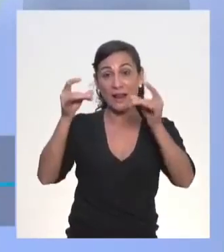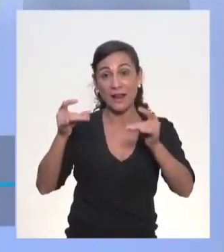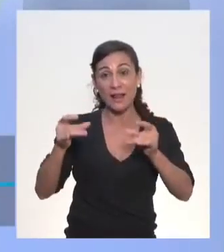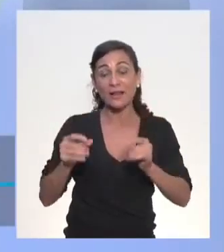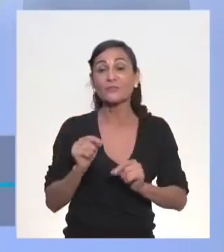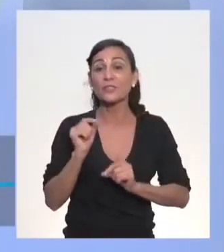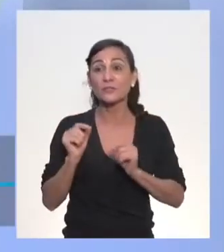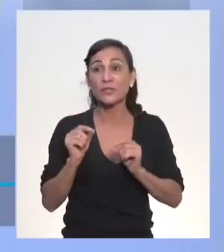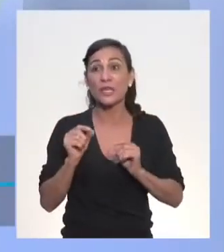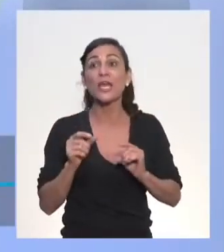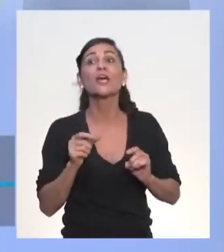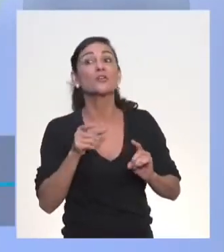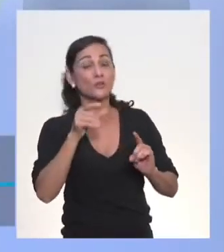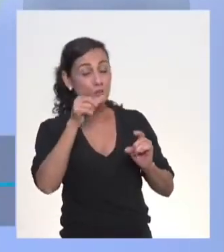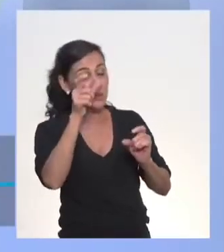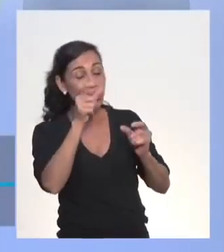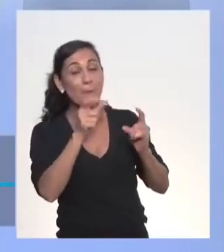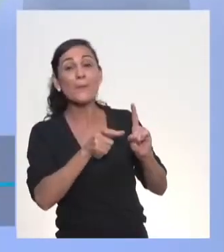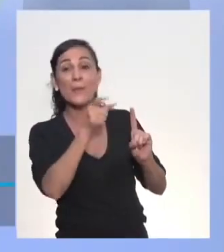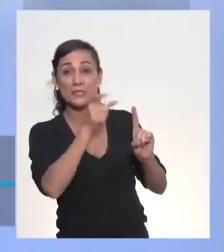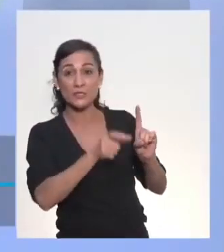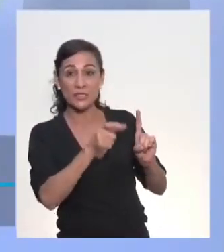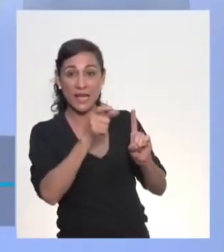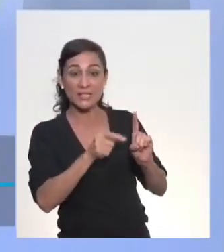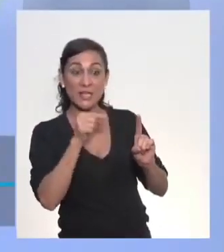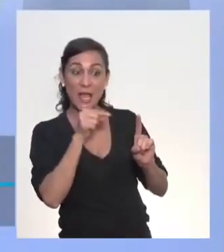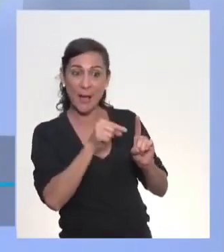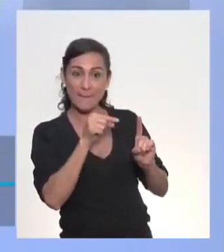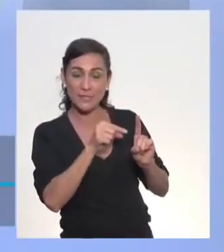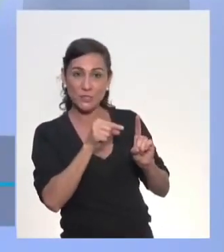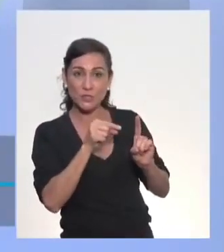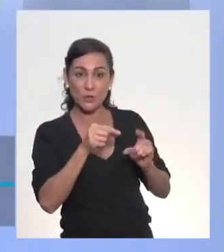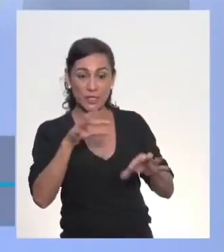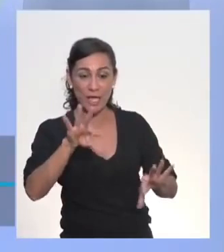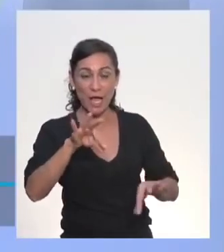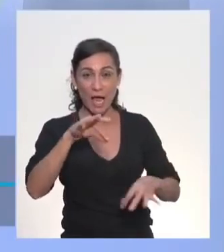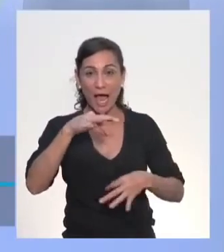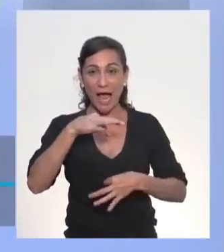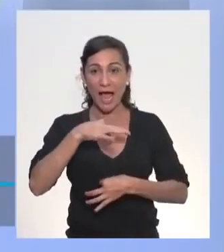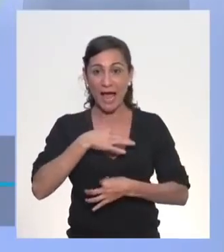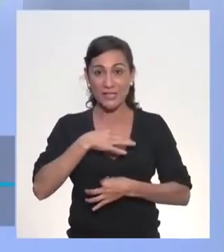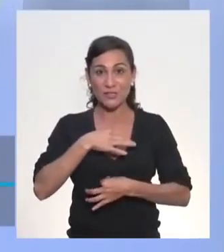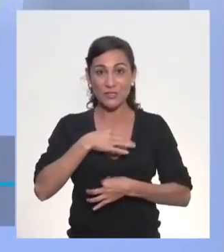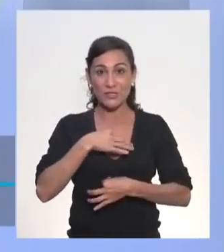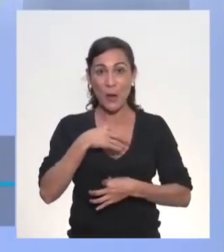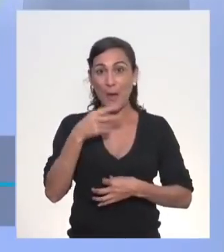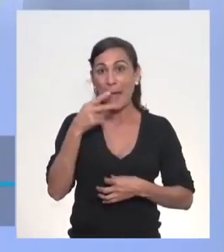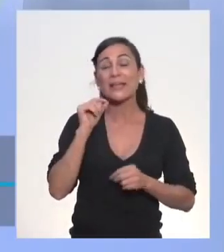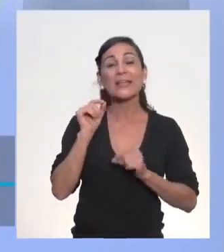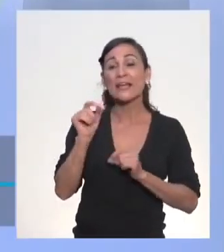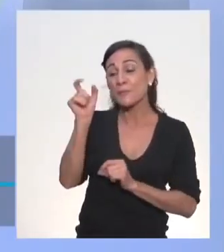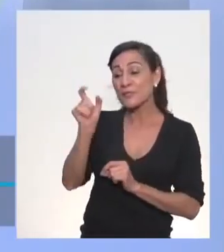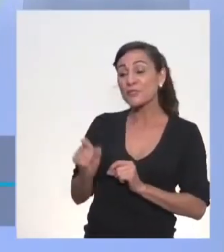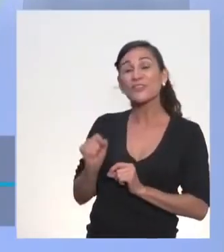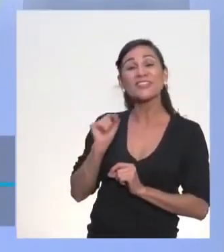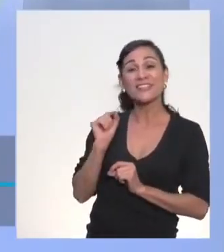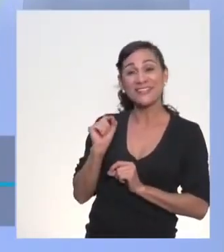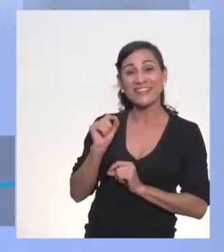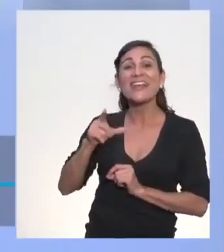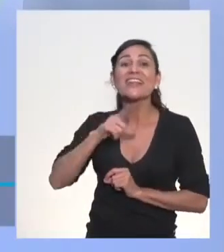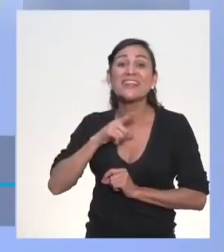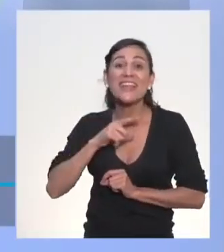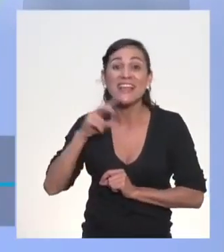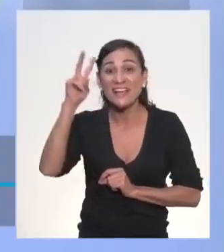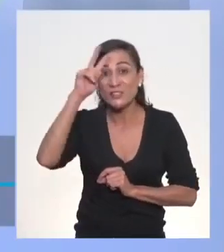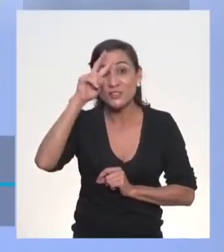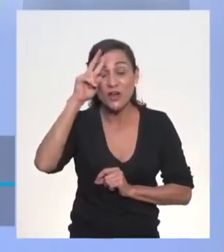personagens. Personagem é a pessoa que age na história. Ou seja, é aquela pessoa que tem a